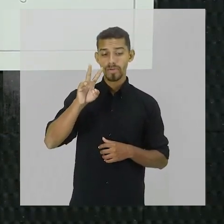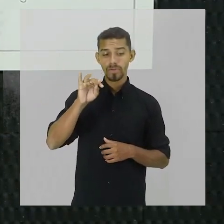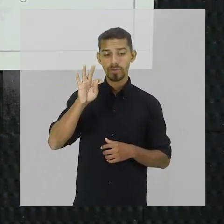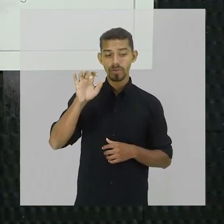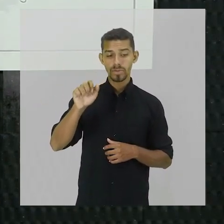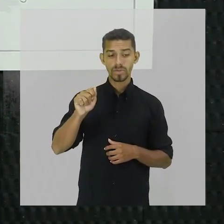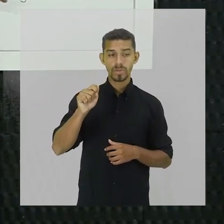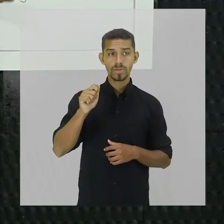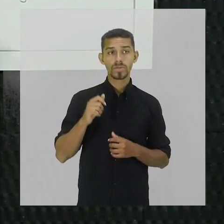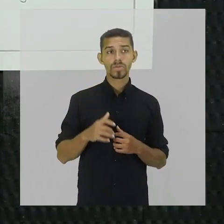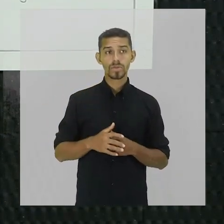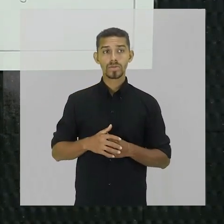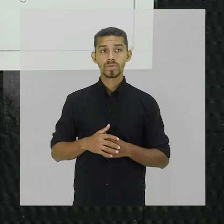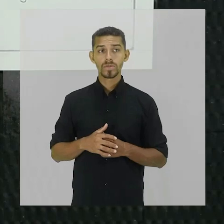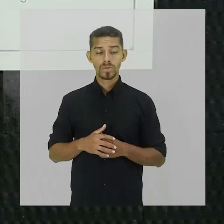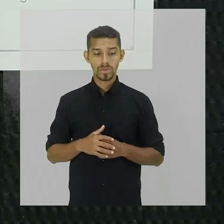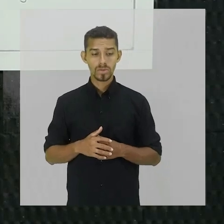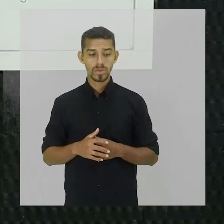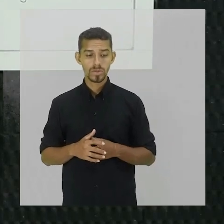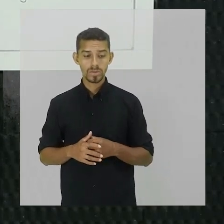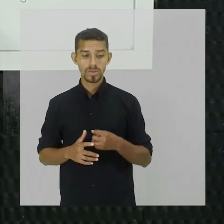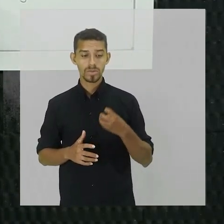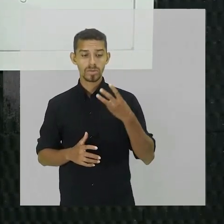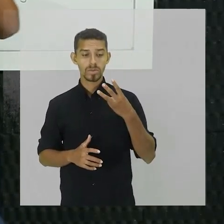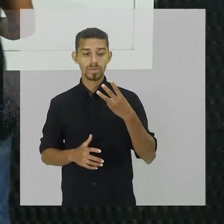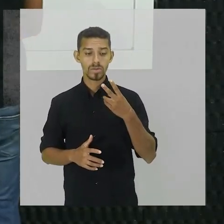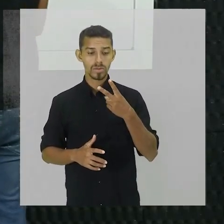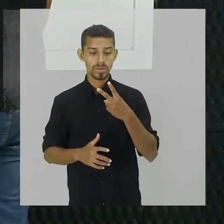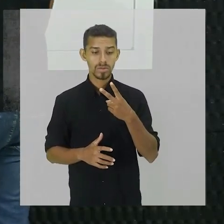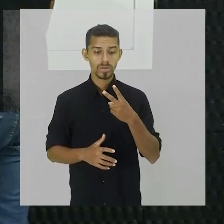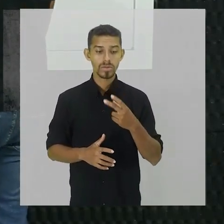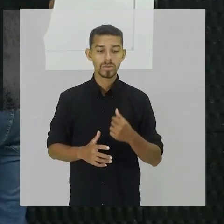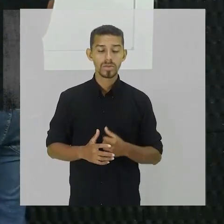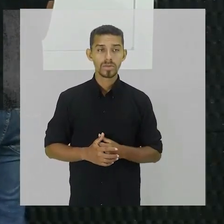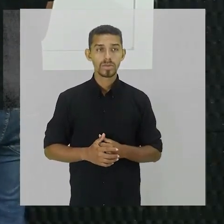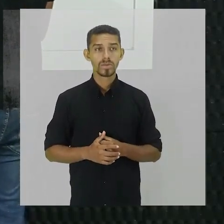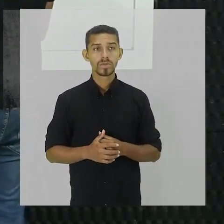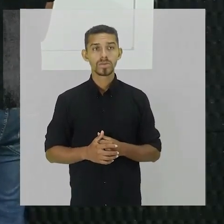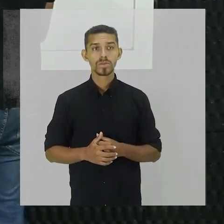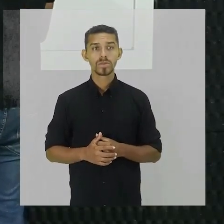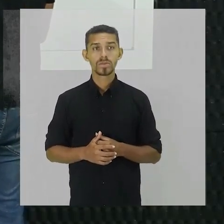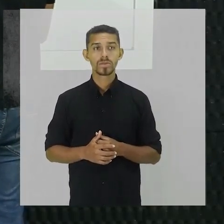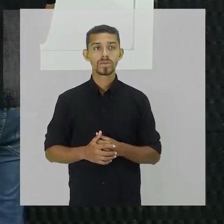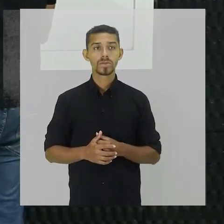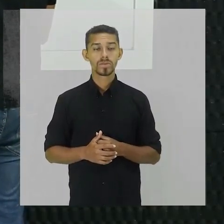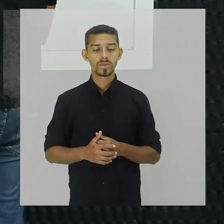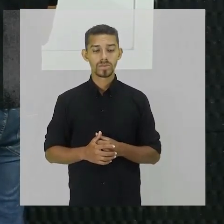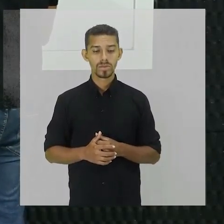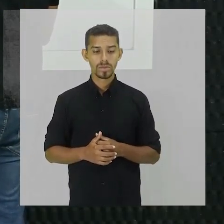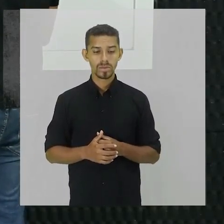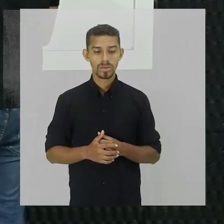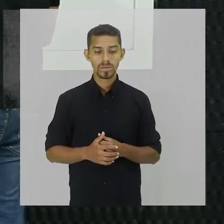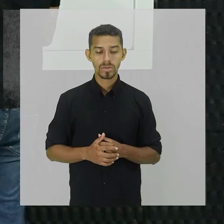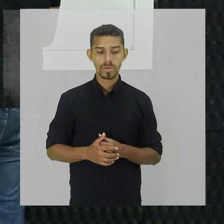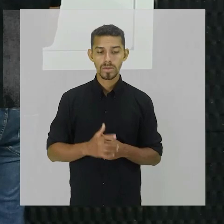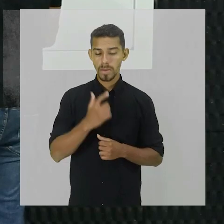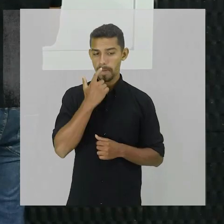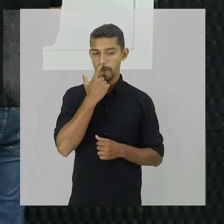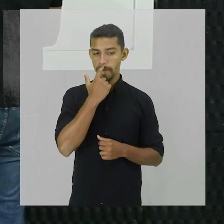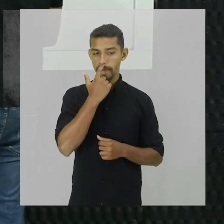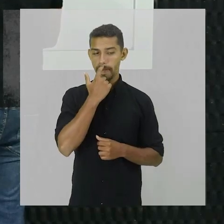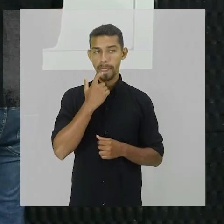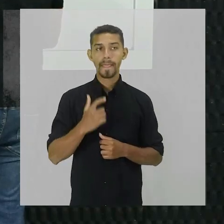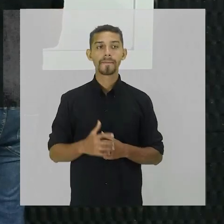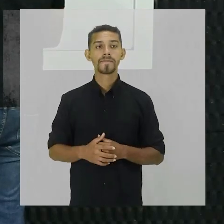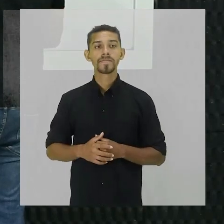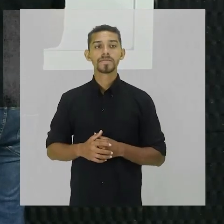Ele colocou 32 R ao cubo em evidência. Se eu faço isso, o volume do vazio, se eu